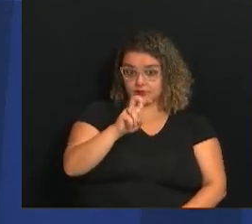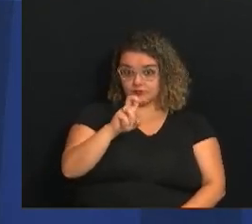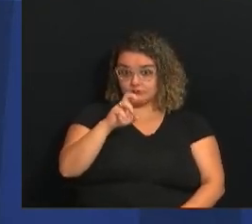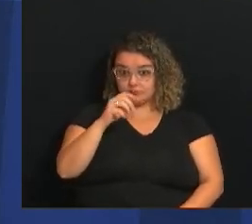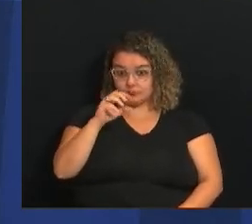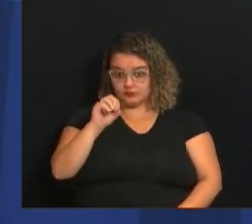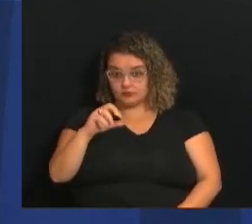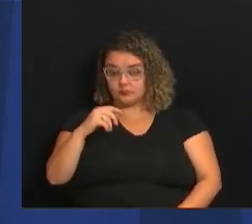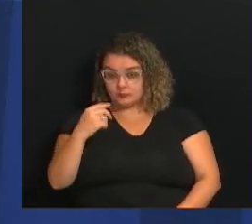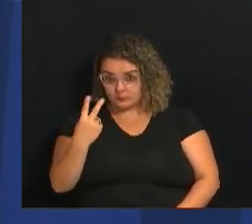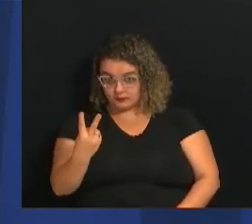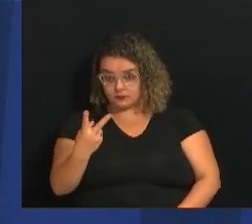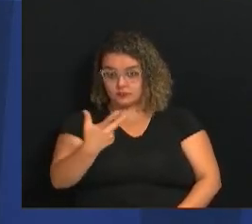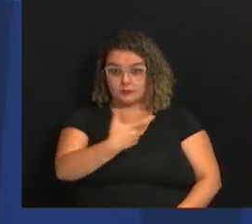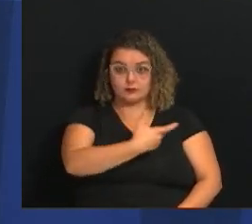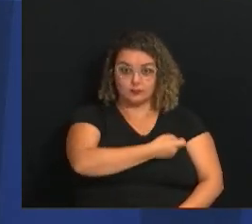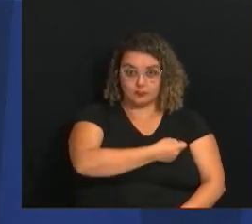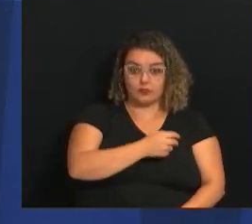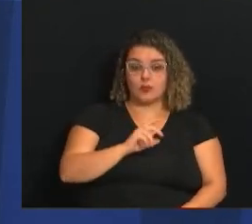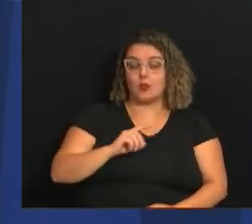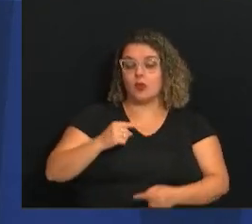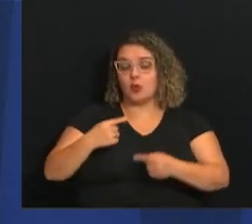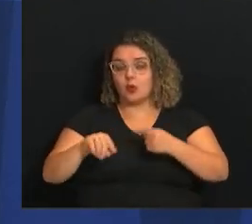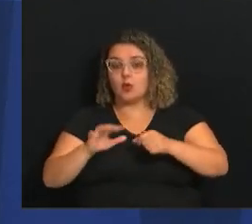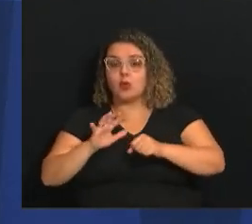3.502 doses contra a Covid-19.